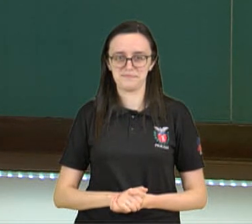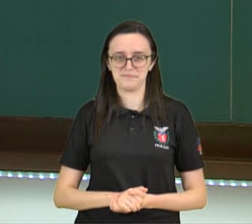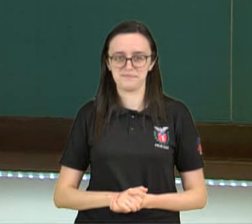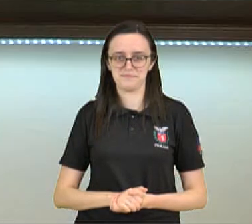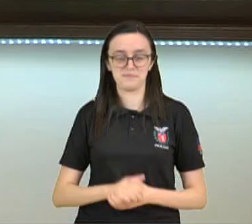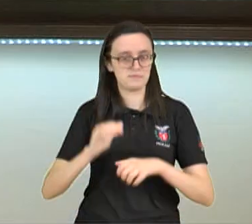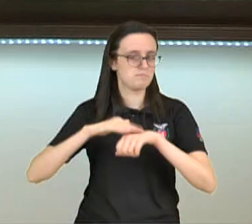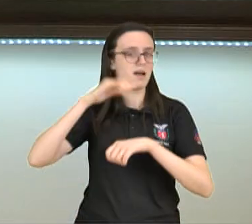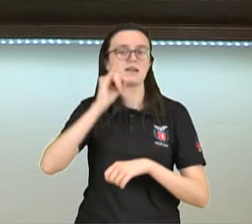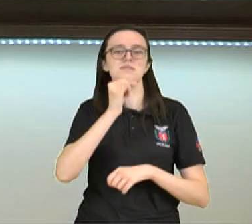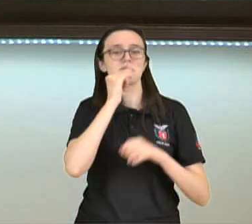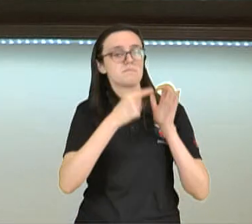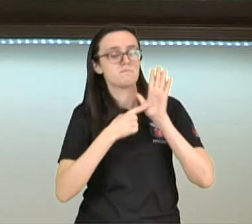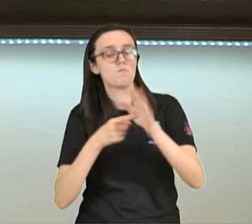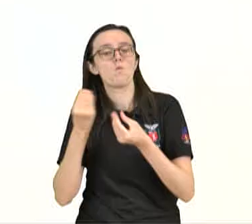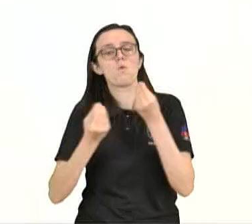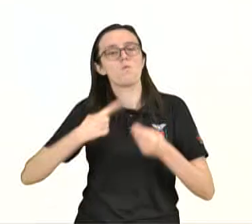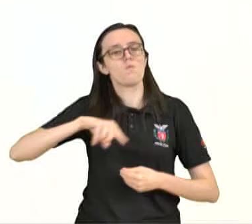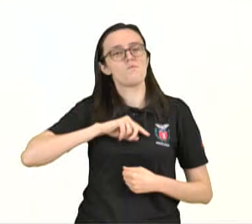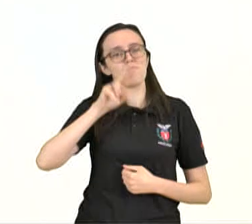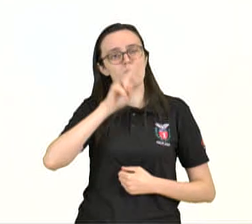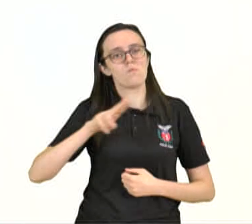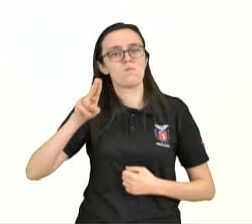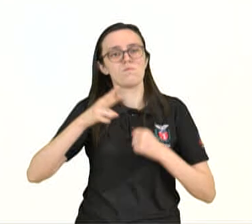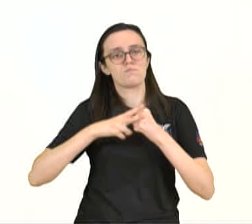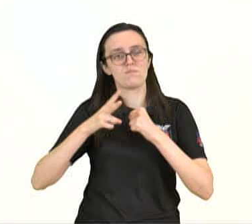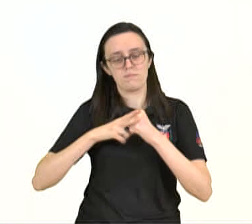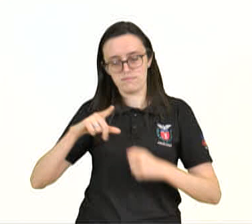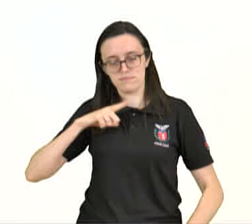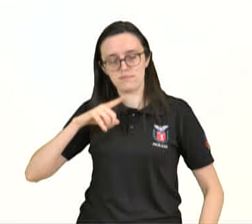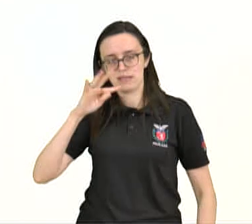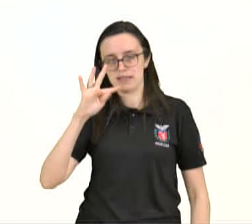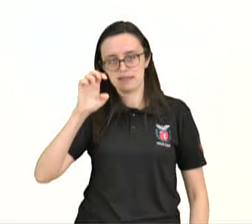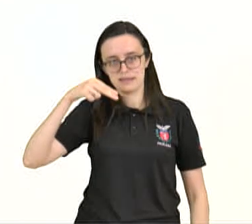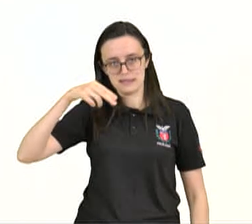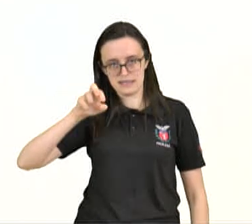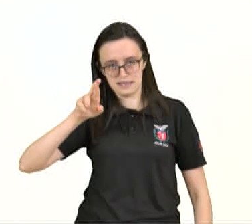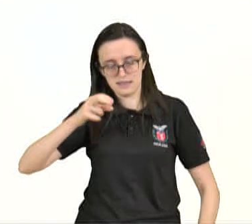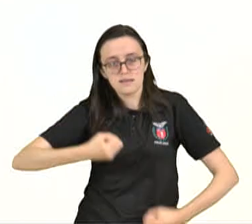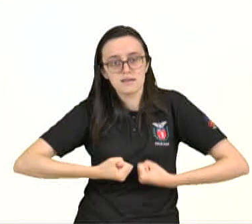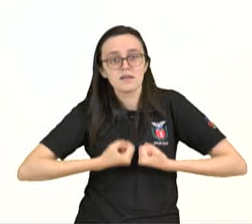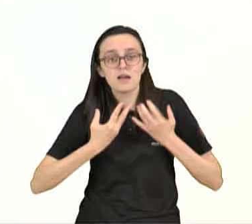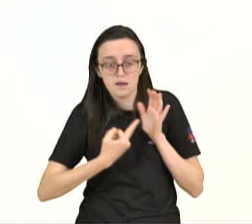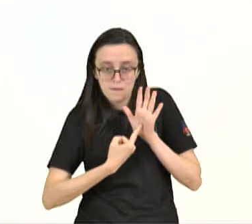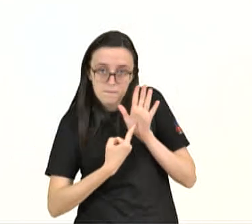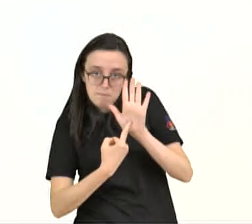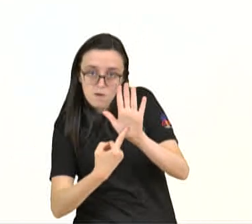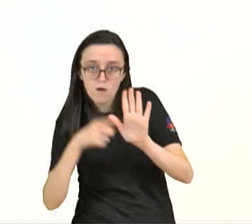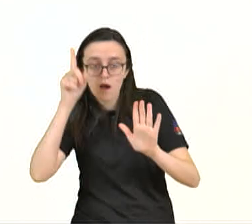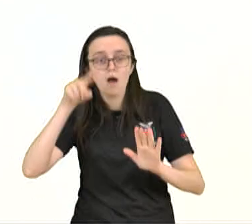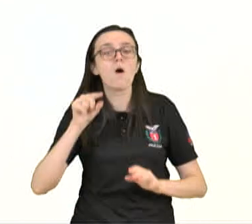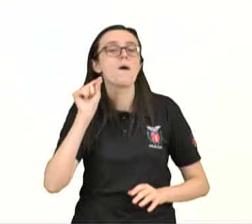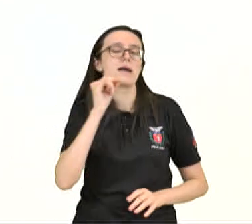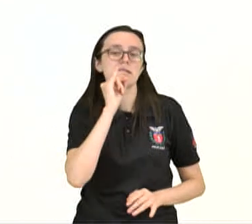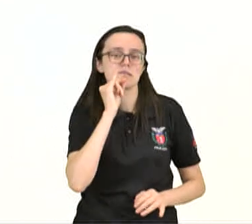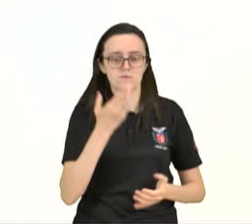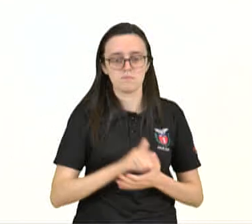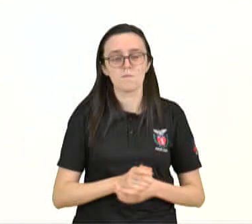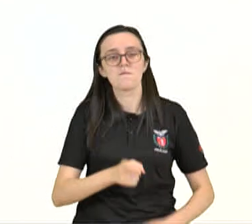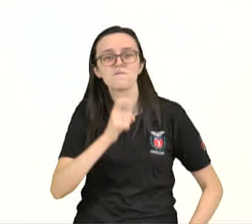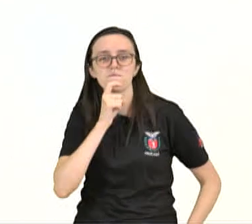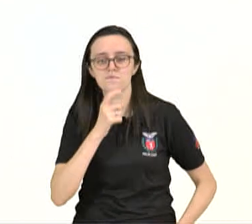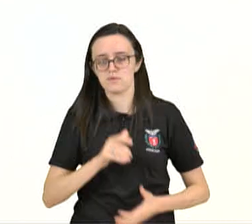Mais alguns exemplos de como nós podemos usar o verbo tener. Para expressar estados físicos ou anímicos, como